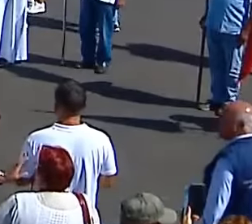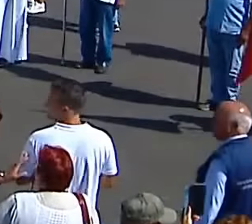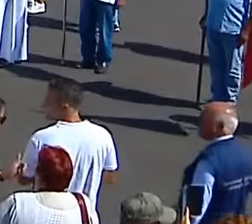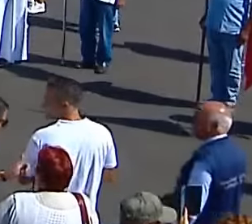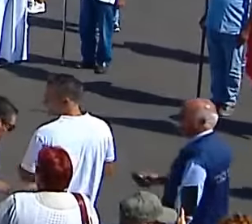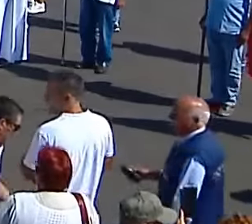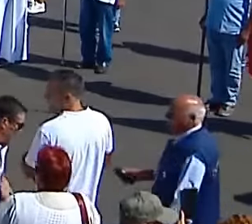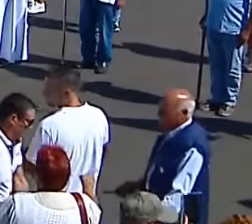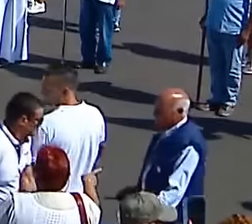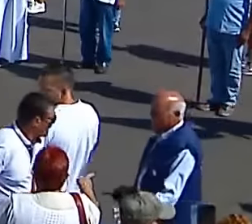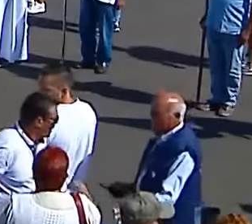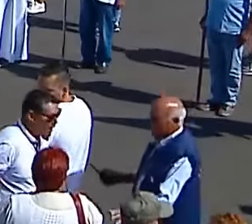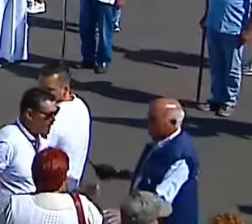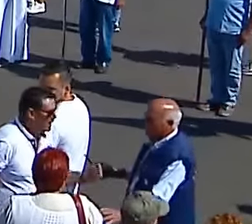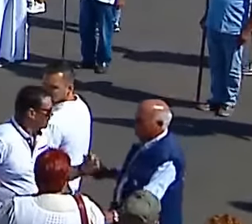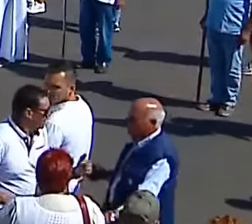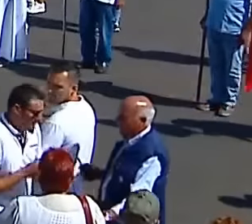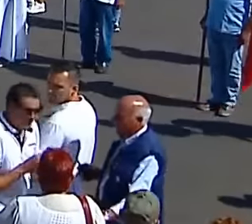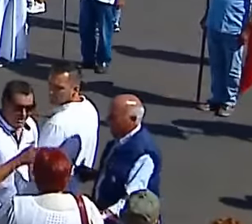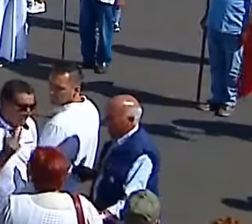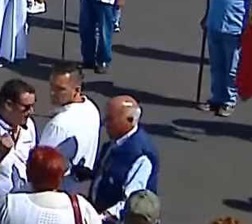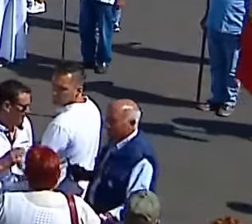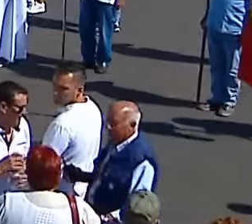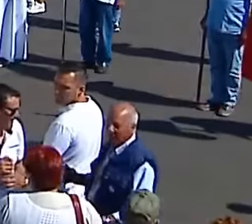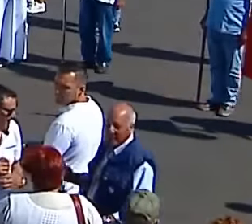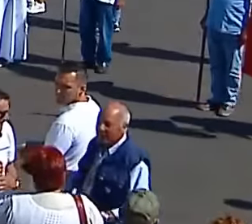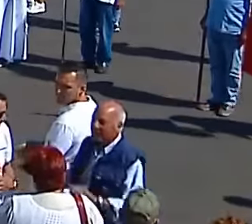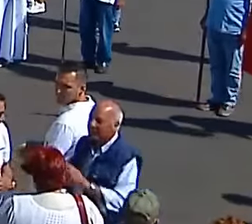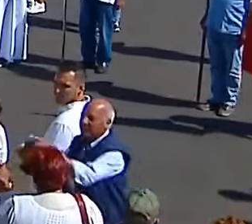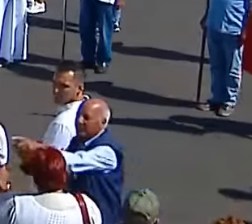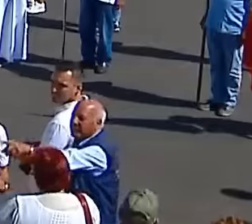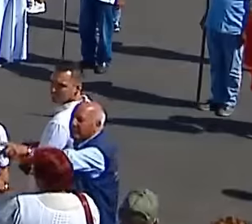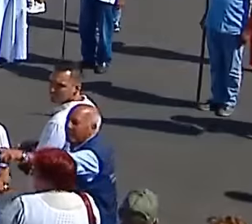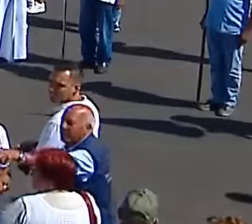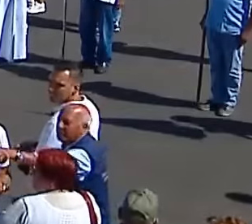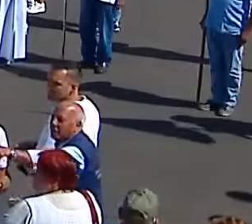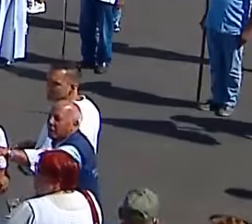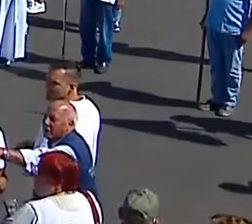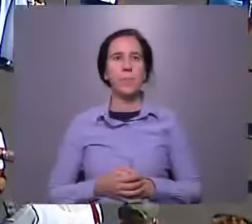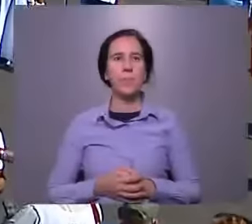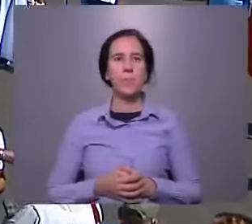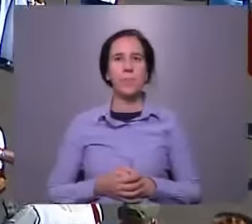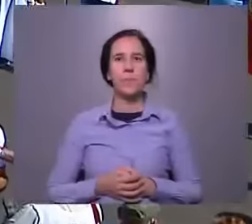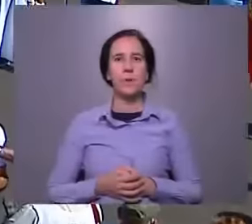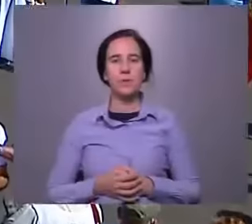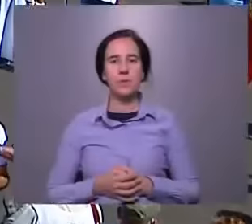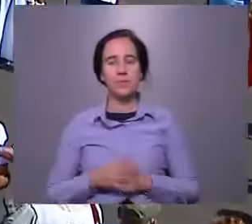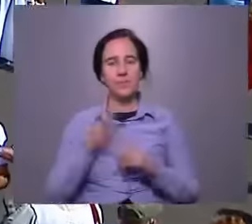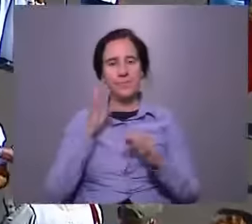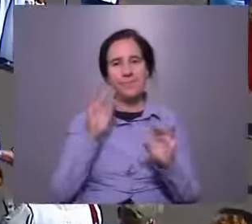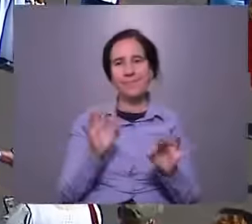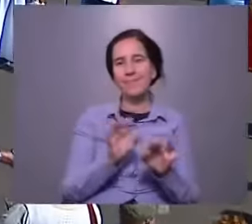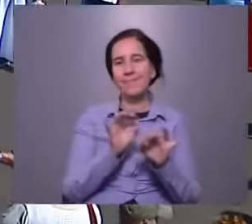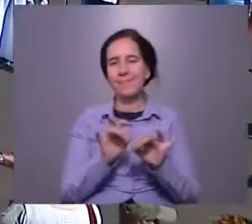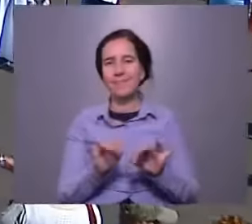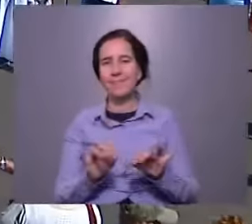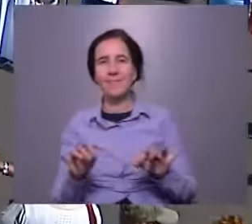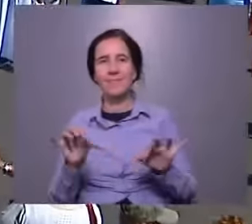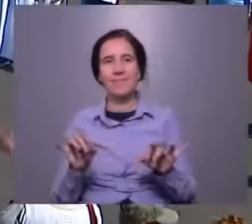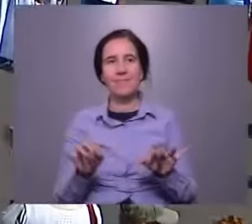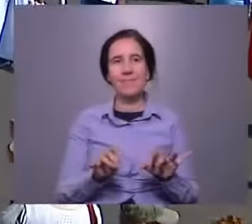celebrar, colocamos-nos de pé e acolhemos a imagem da Virgem Maria que aqui nos conduz ao altar de